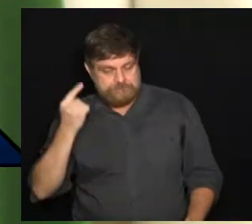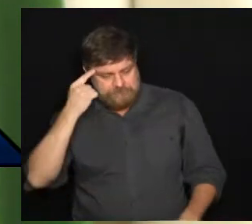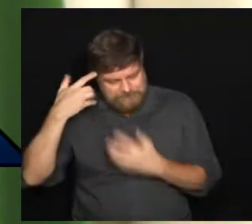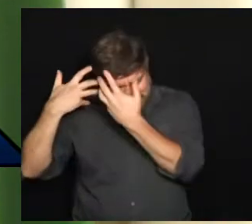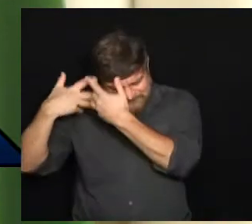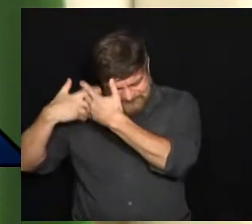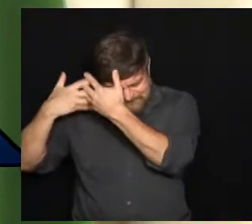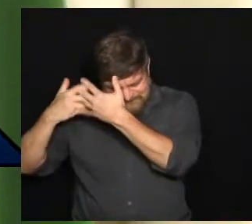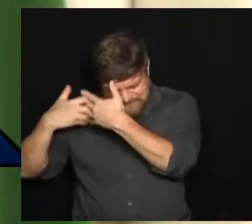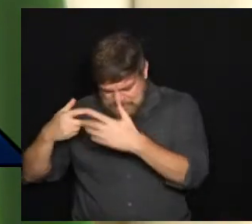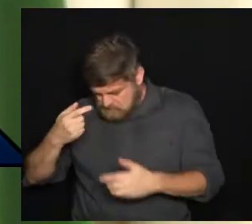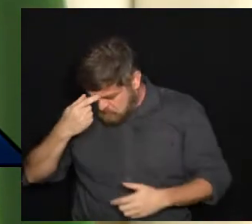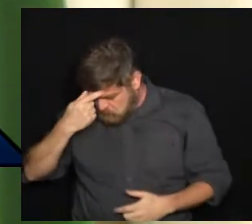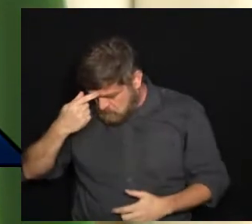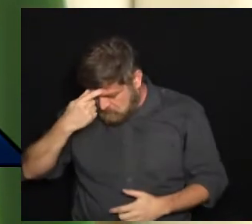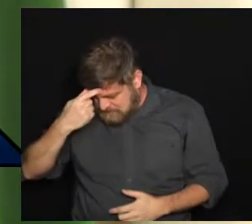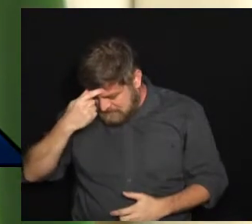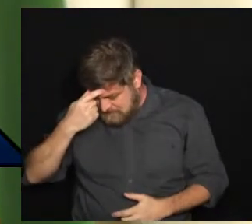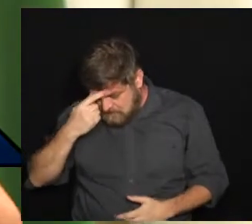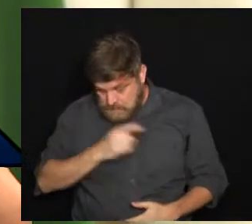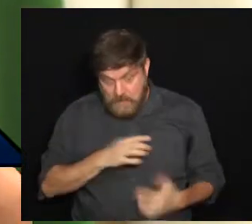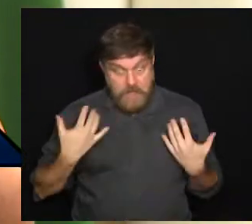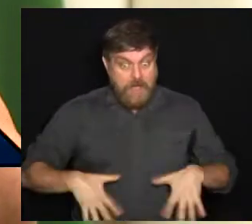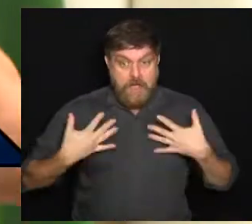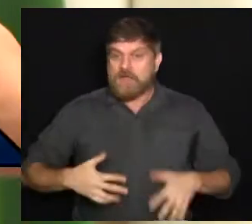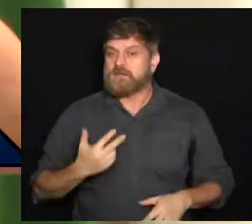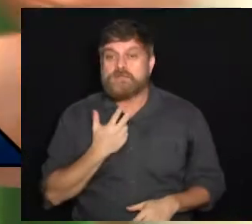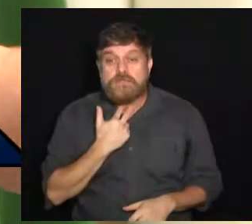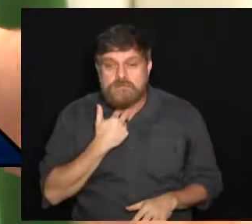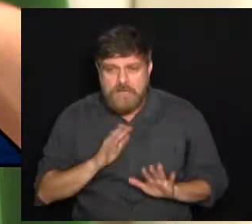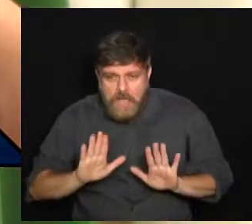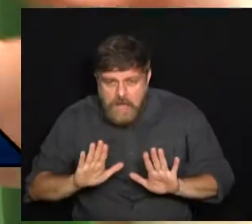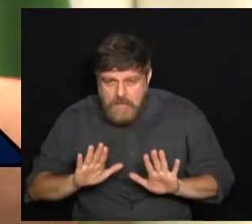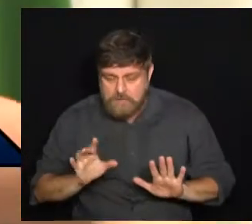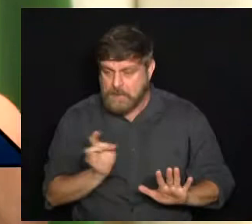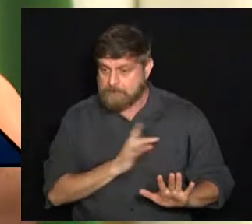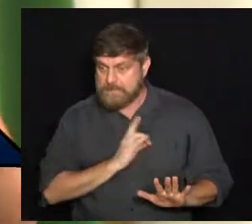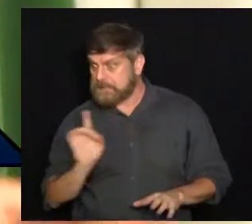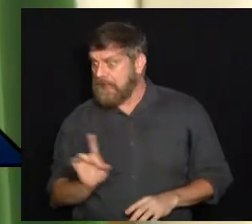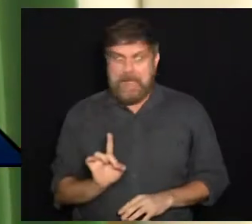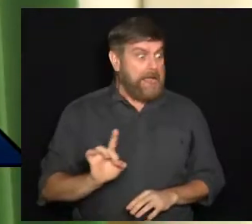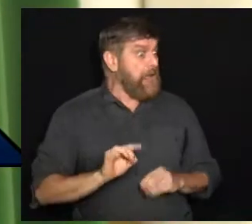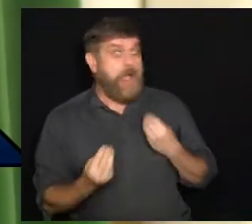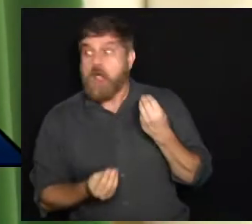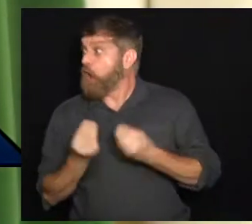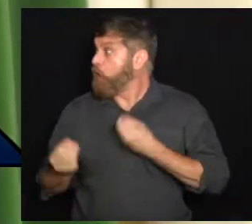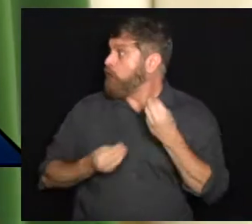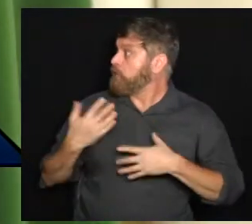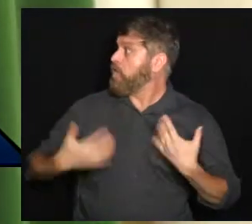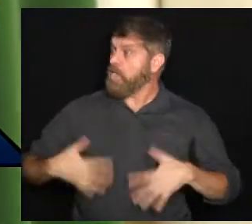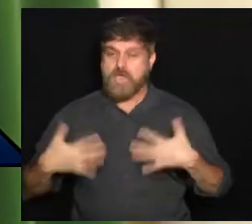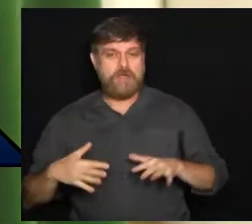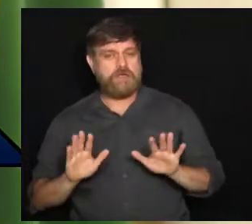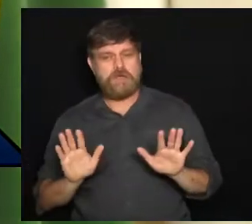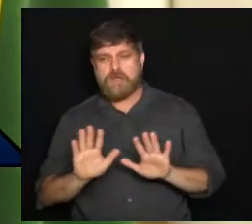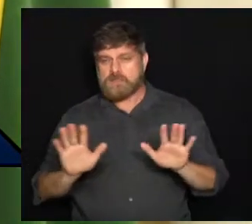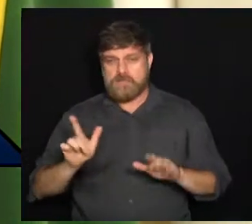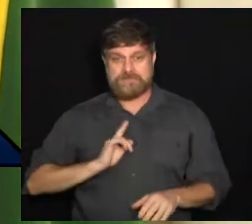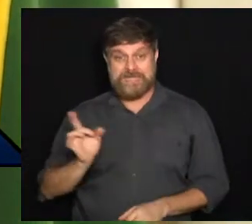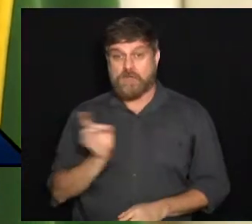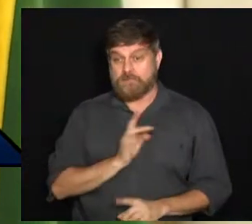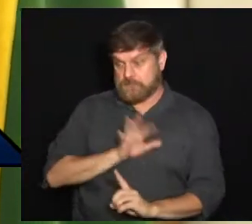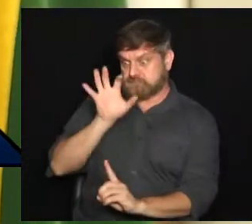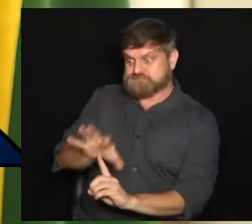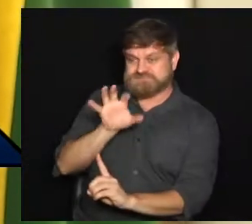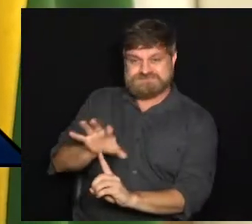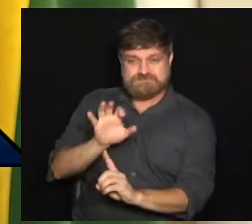precisa ser racional, não é ter pânico. O pânico é quando a gente sai com medo, sem pensar, sem saber o que nós estamos fazendo, é uma ação motivada pelo medo